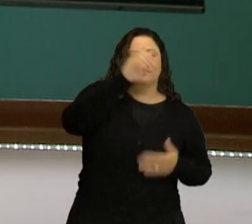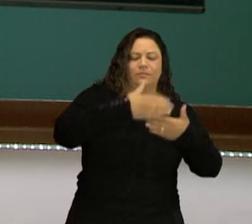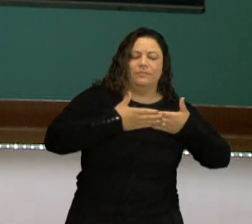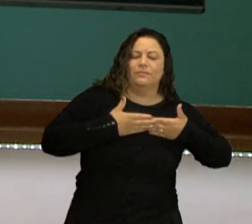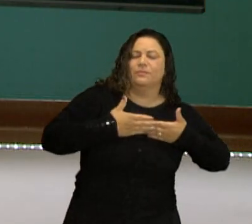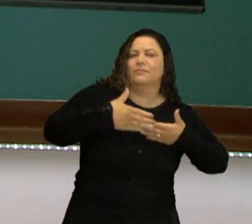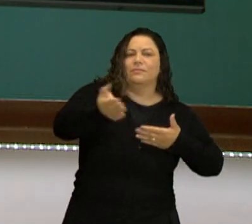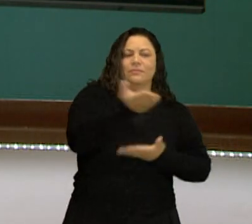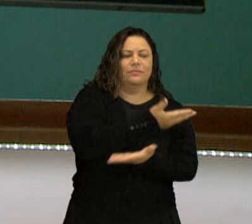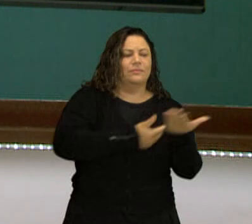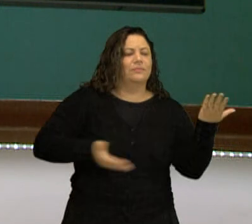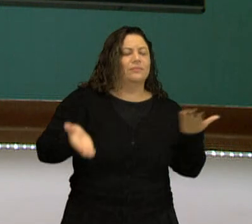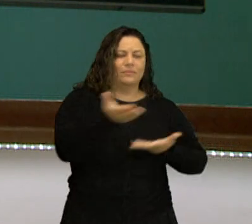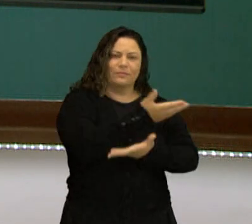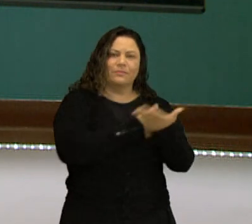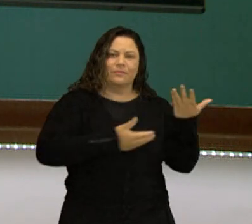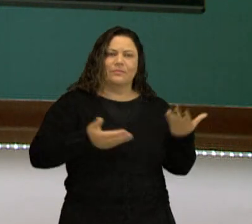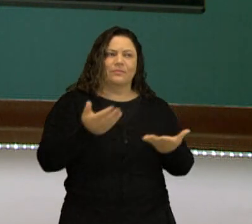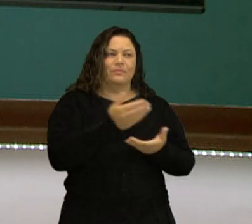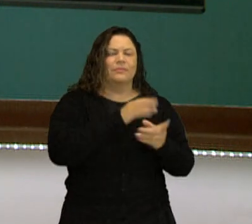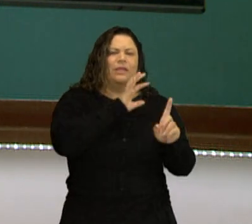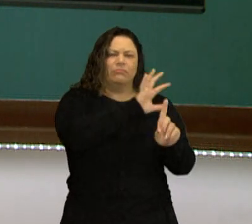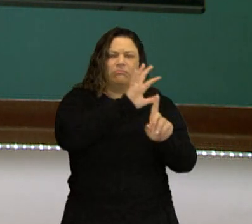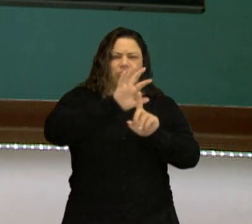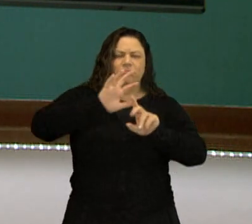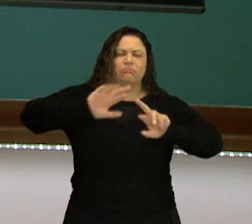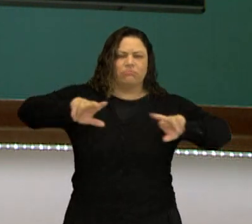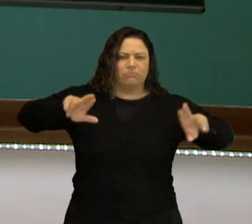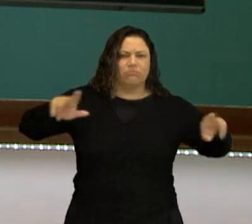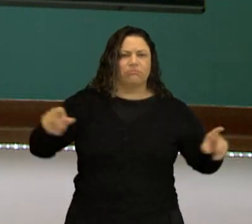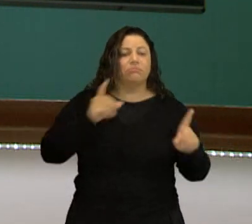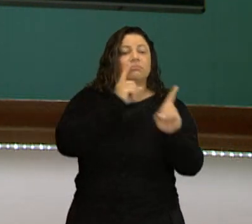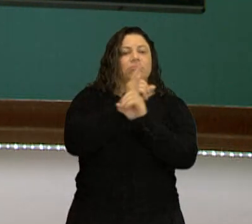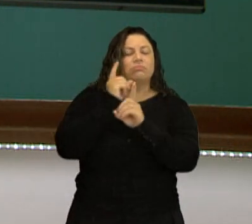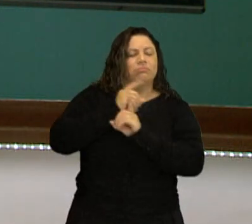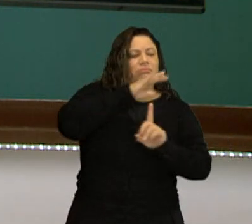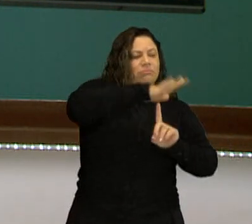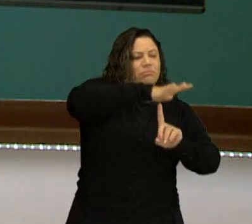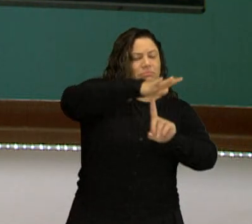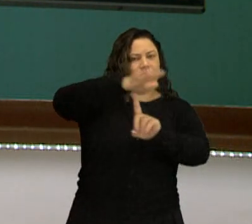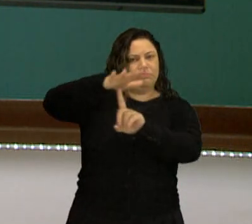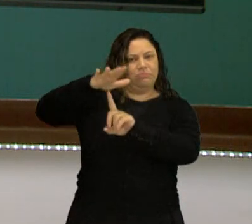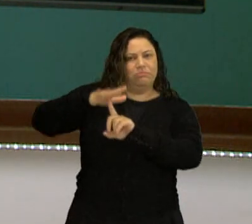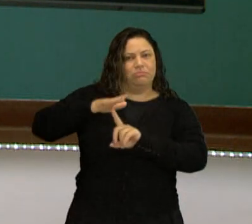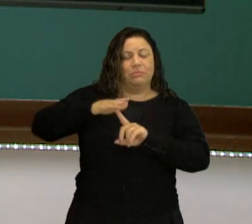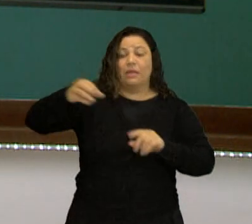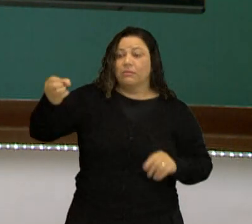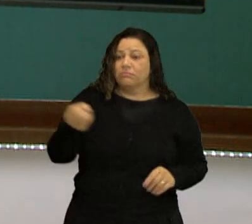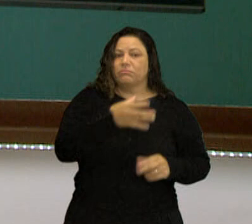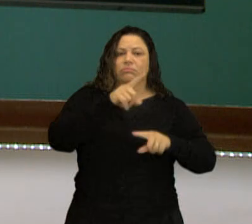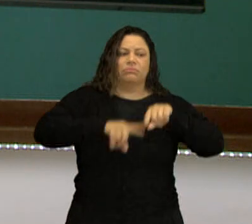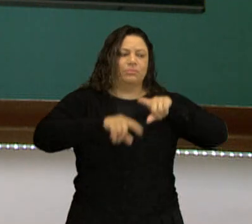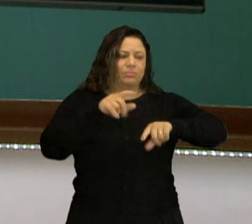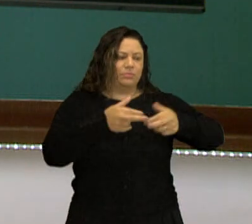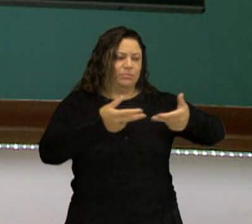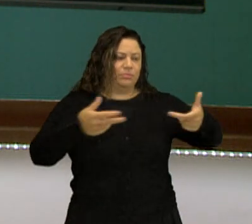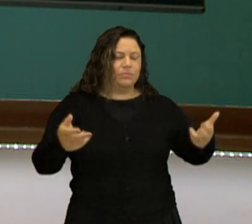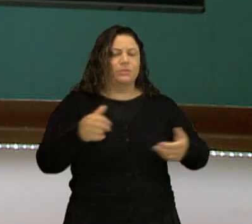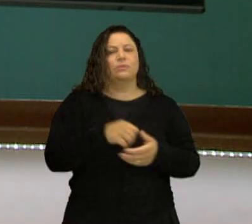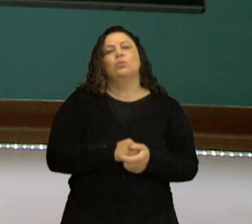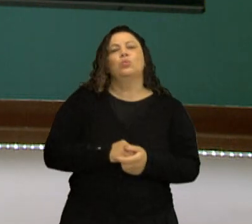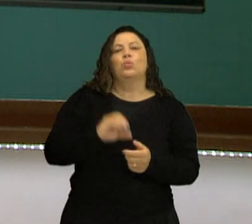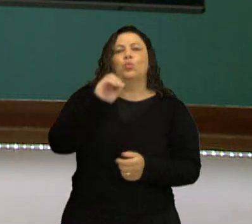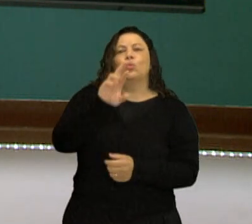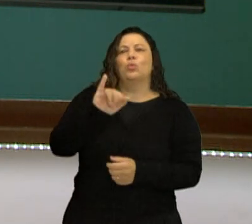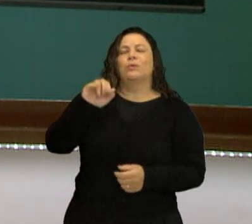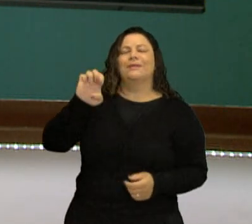trocas comerciais, dessa confluência, né? Se encontravam ali nas feiras, traziam as novidades aí do Oriente para a Europa